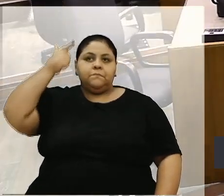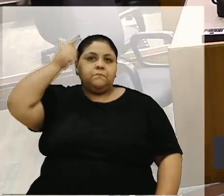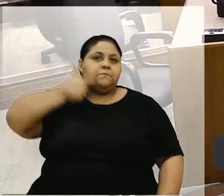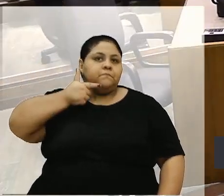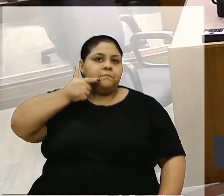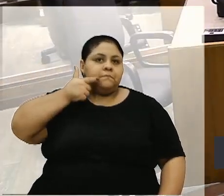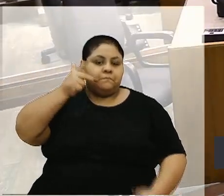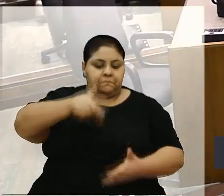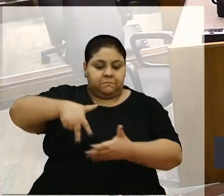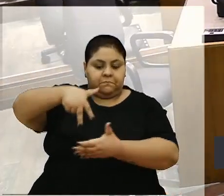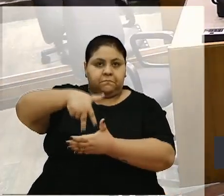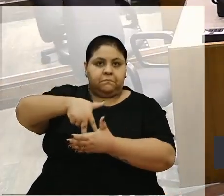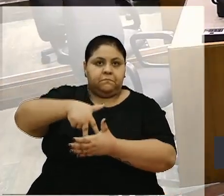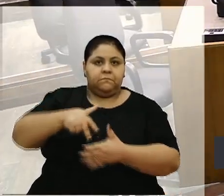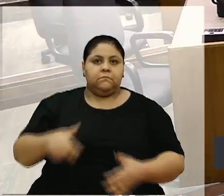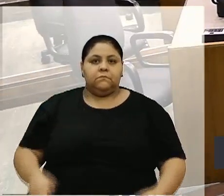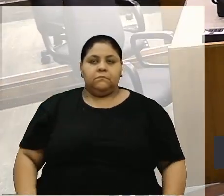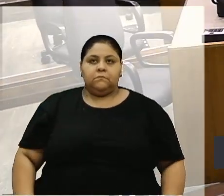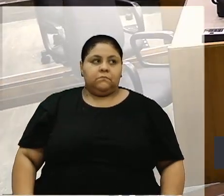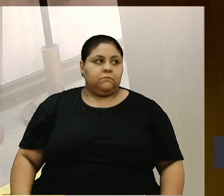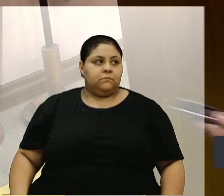Fala na tribuna.